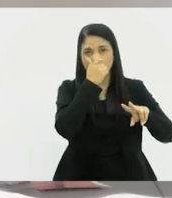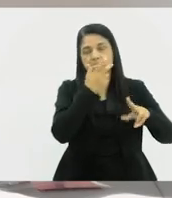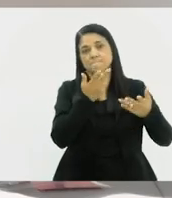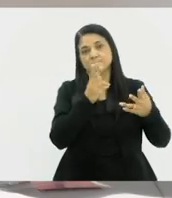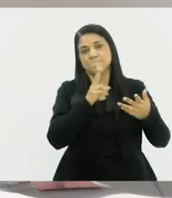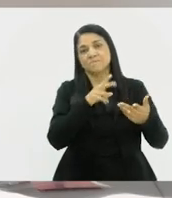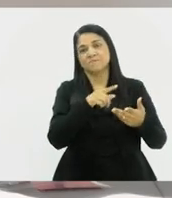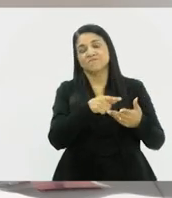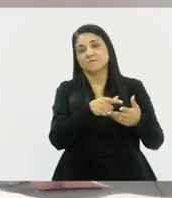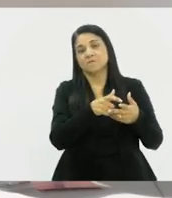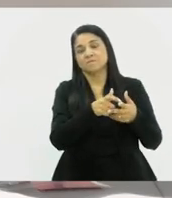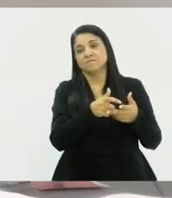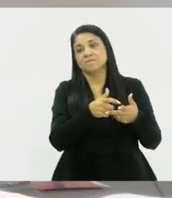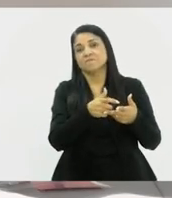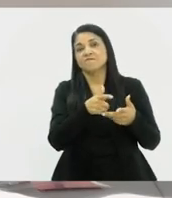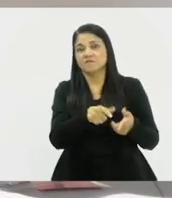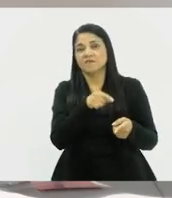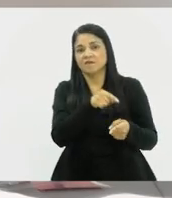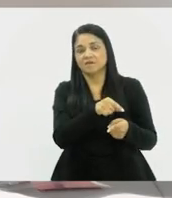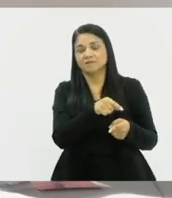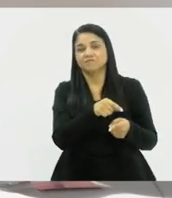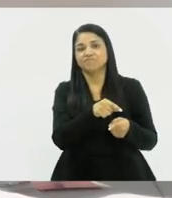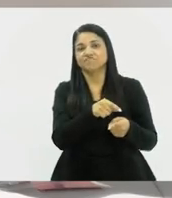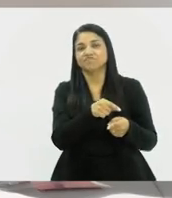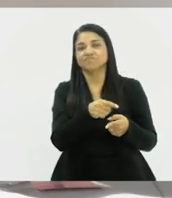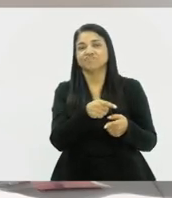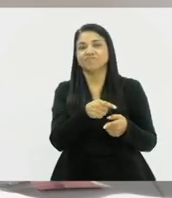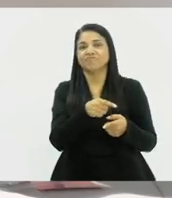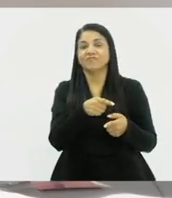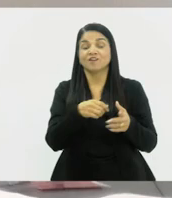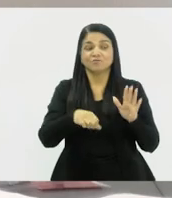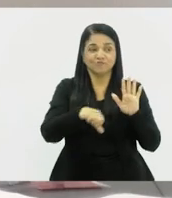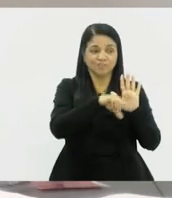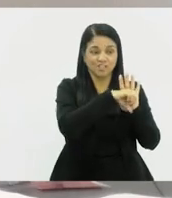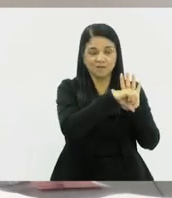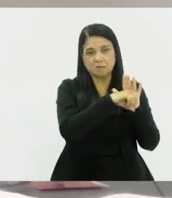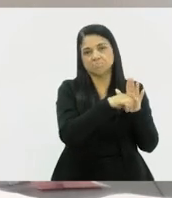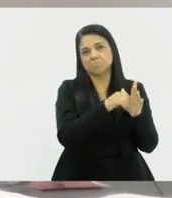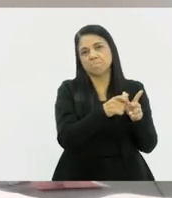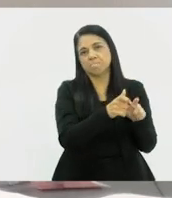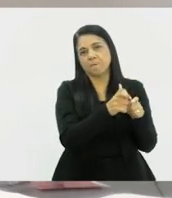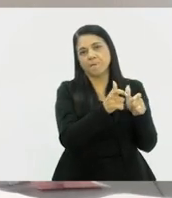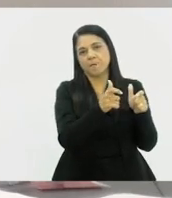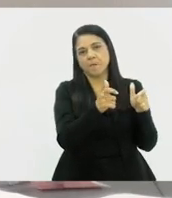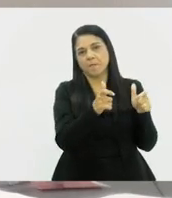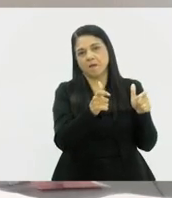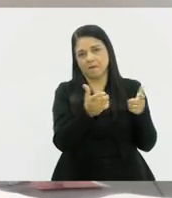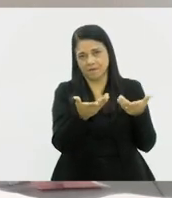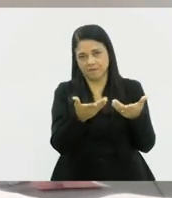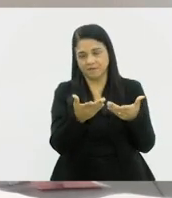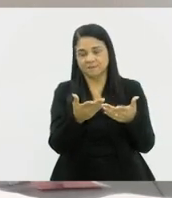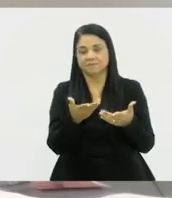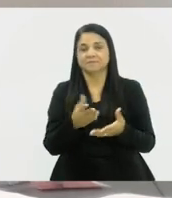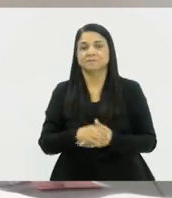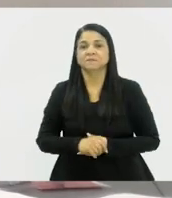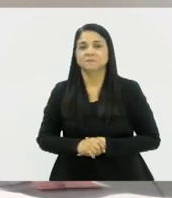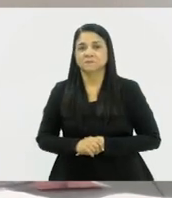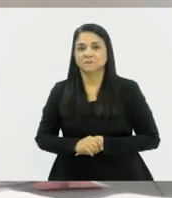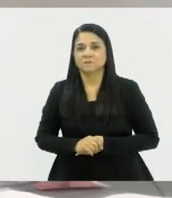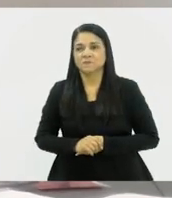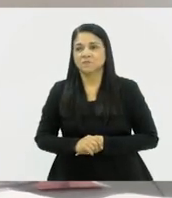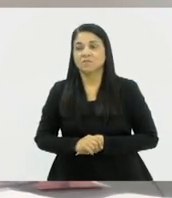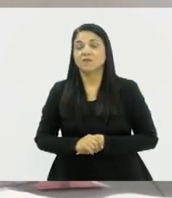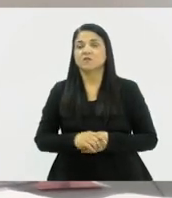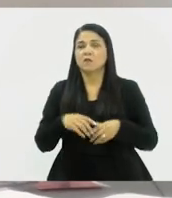e ficar lá à disposição do recrutamento pelas gangs que que dominam as nossas prisões então é importante